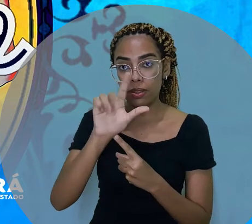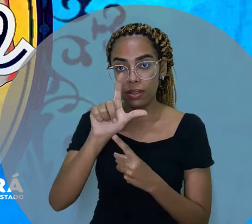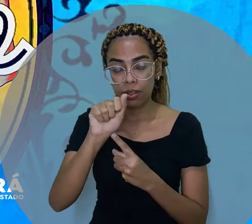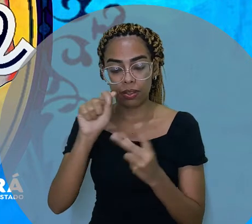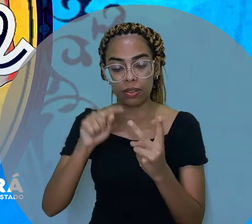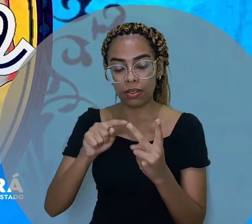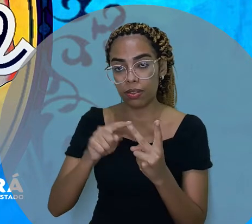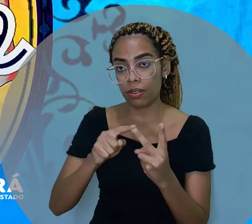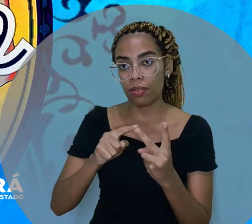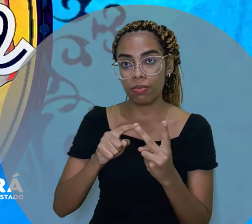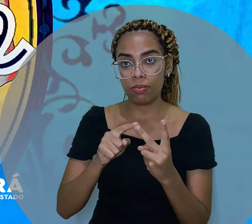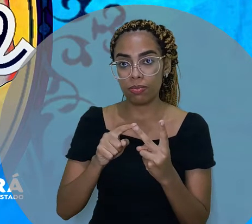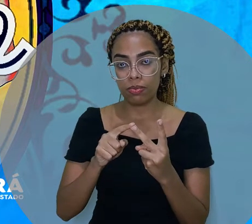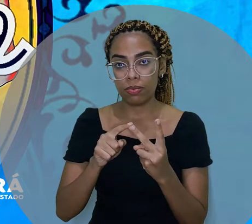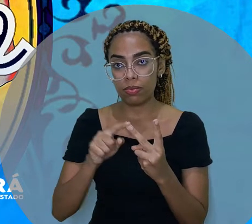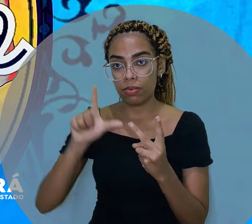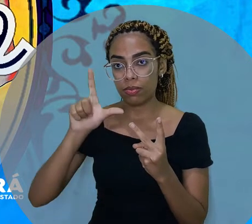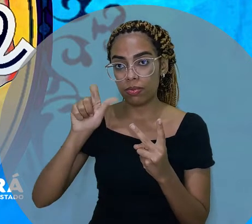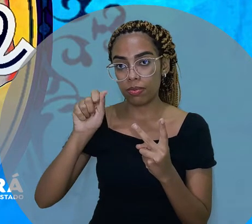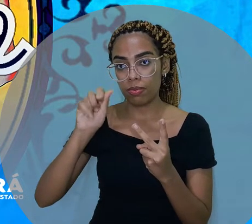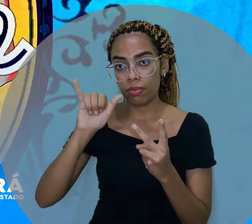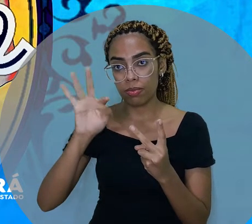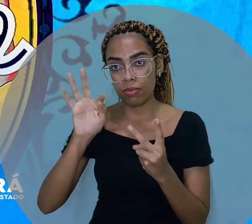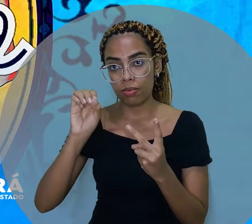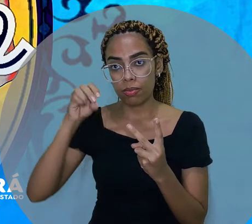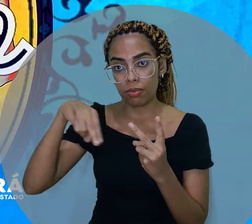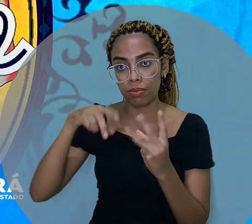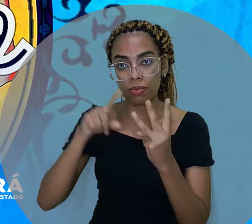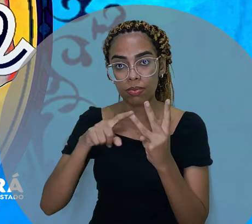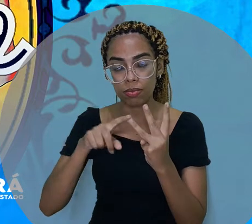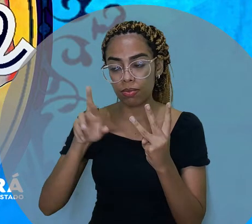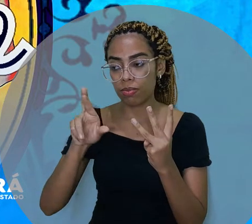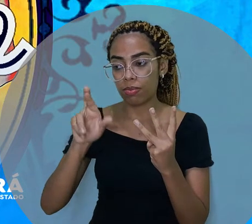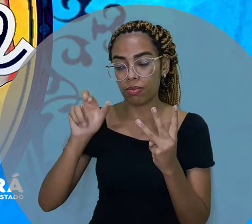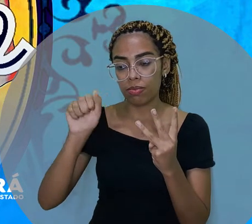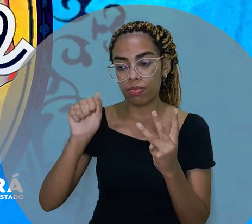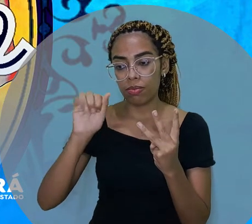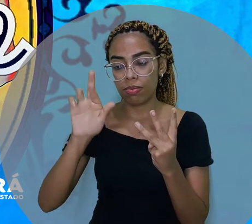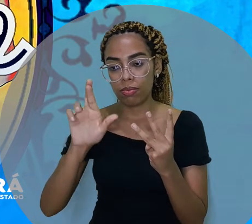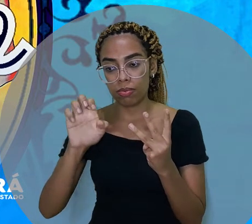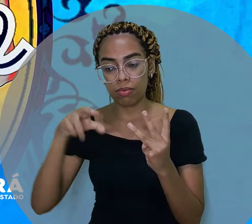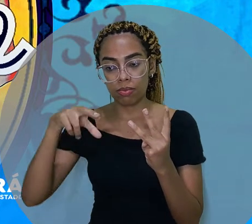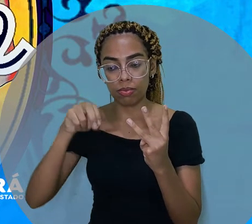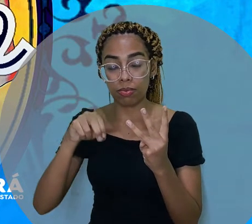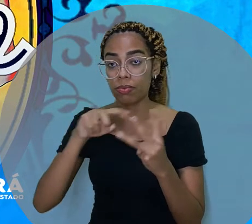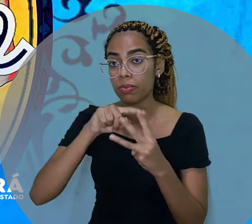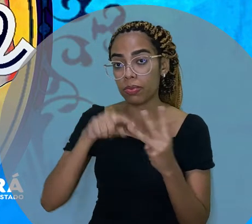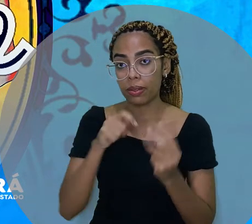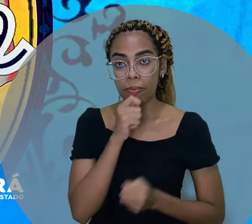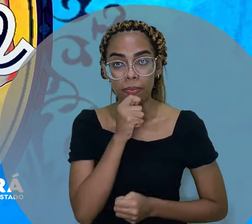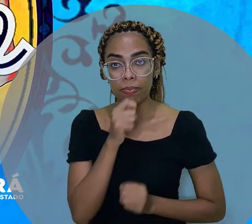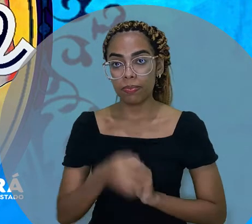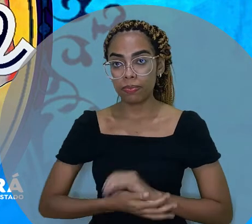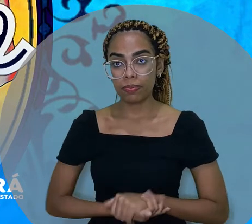audionovela O Dilúvio, nas vozes de Carla Correia, Lailton